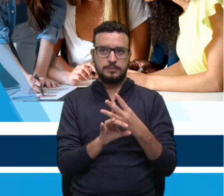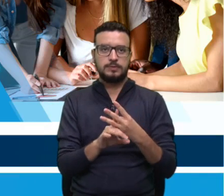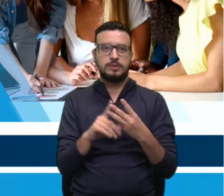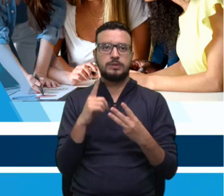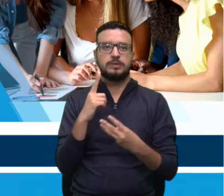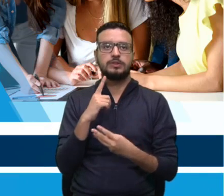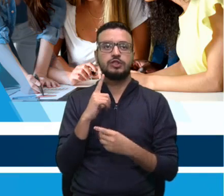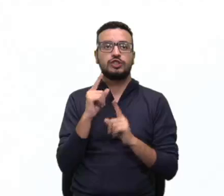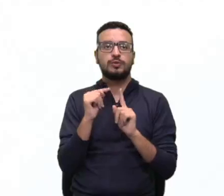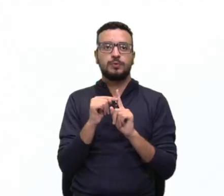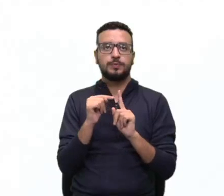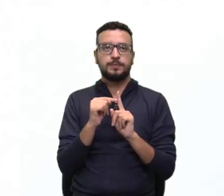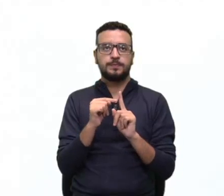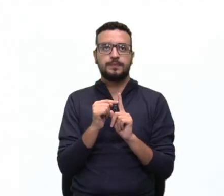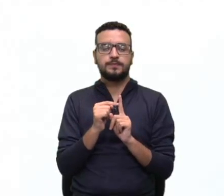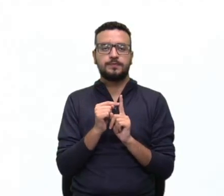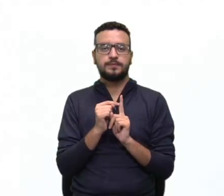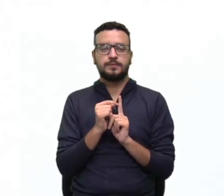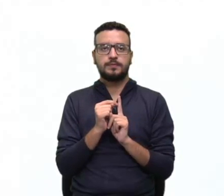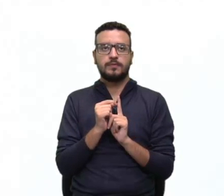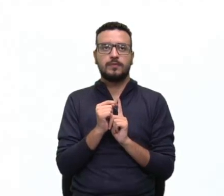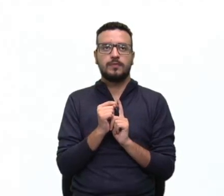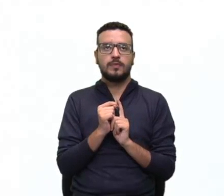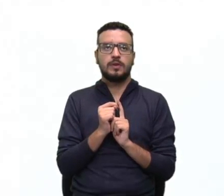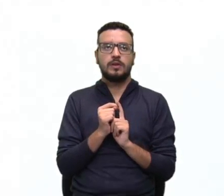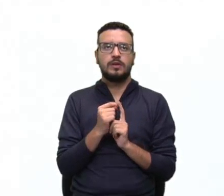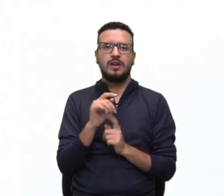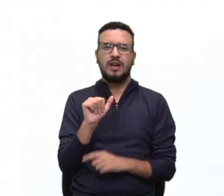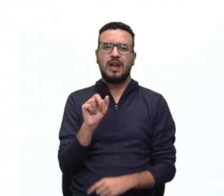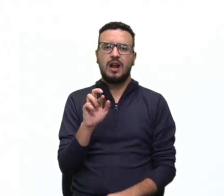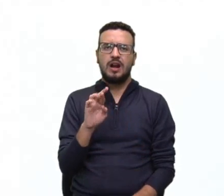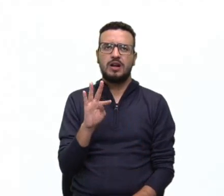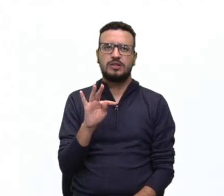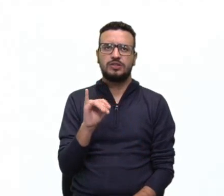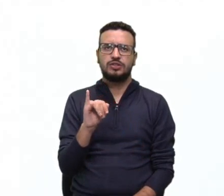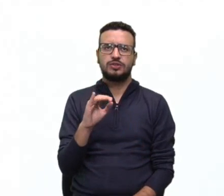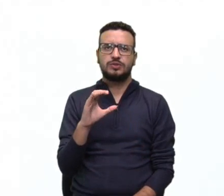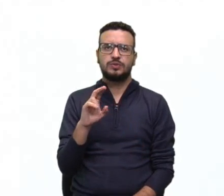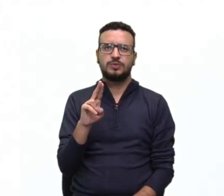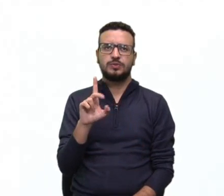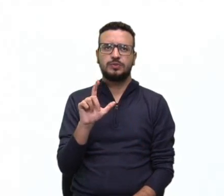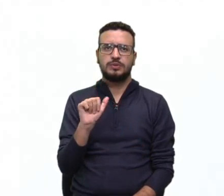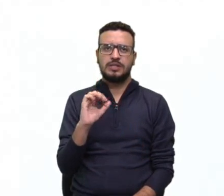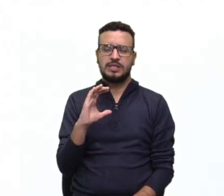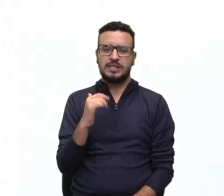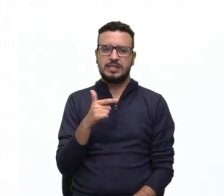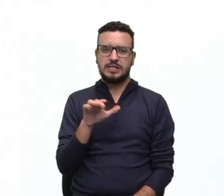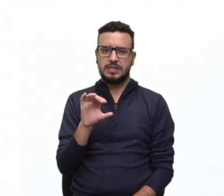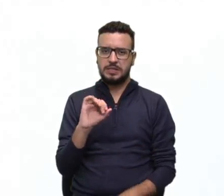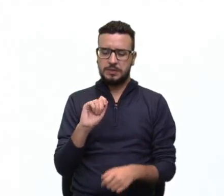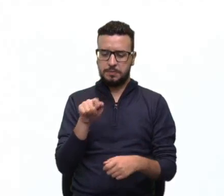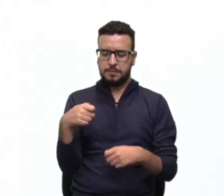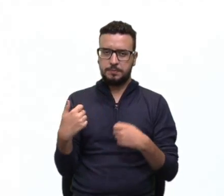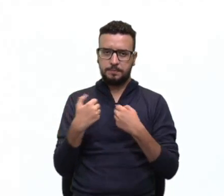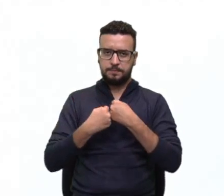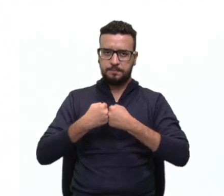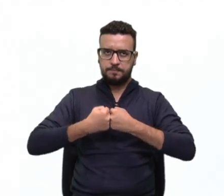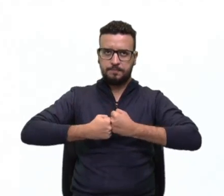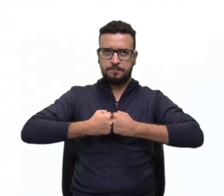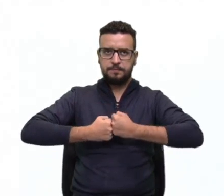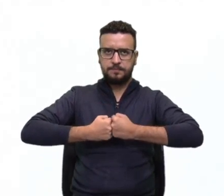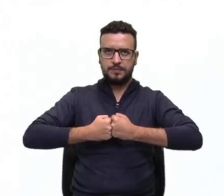Tipos de articulações. A articulação, ela se relaciona à união existente